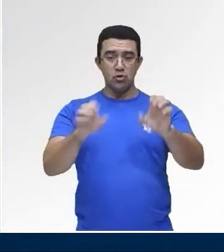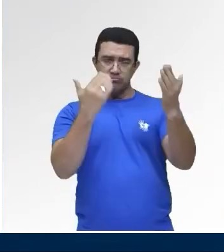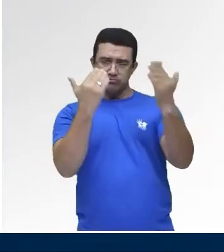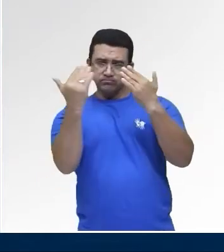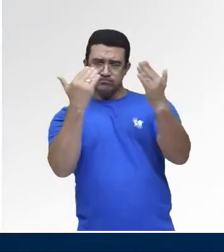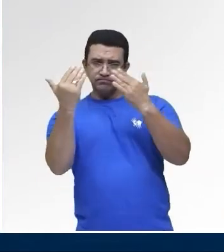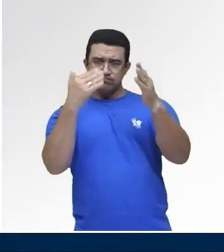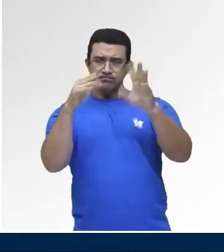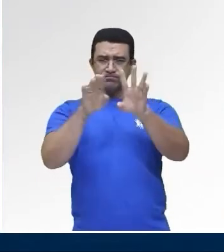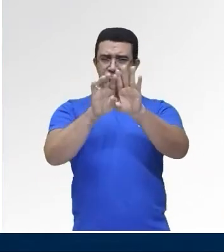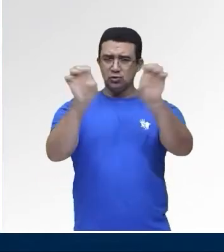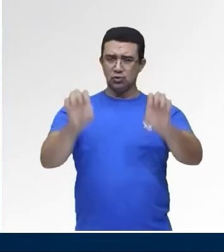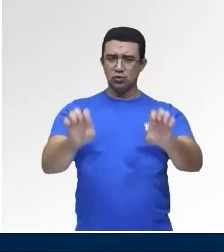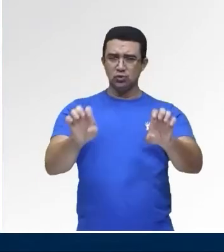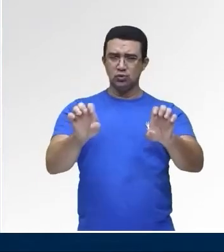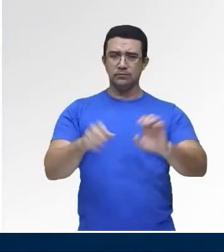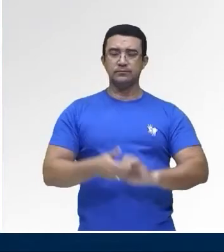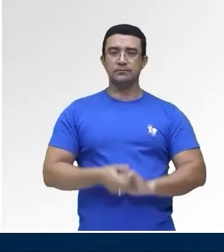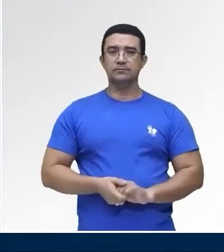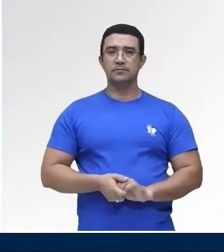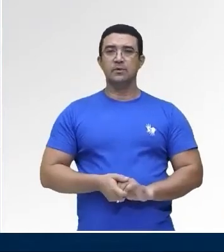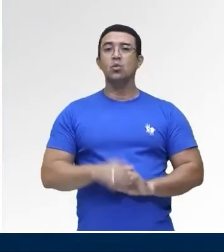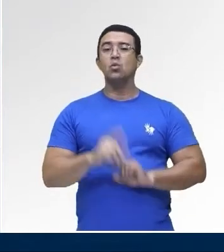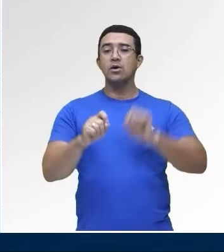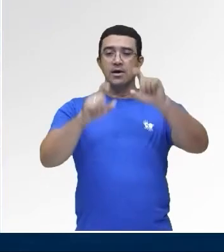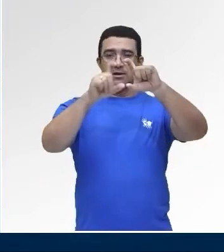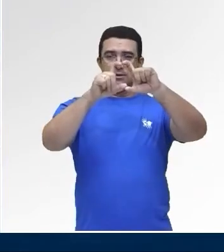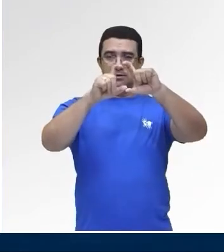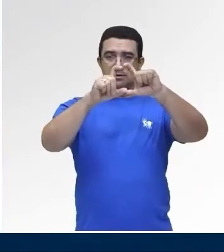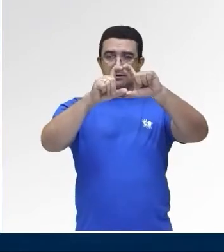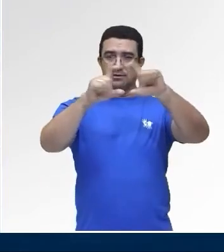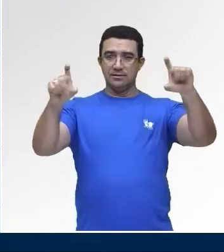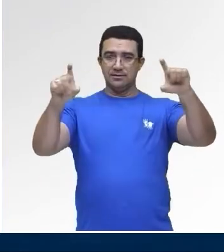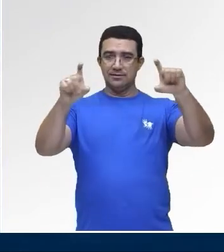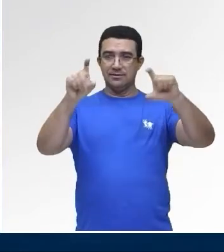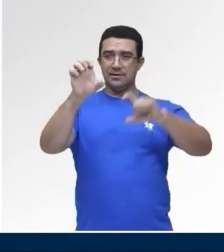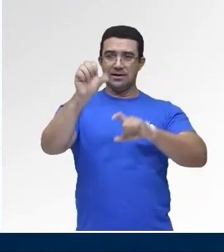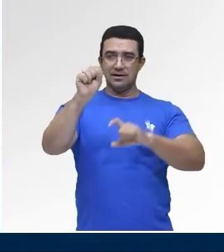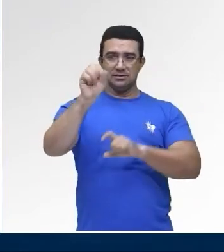tá, gente? A estrofe, para vocês verem, né?